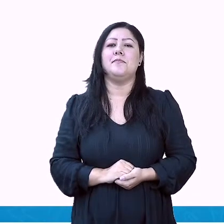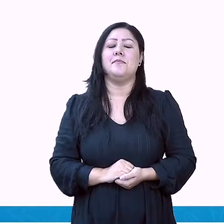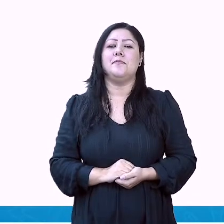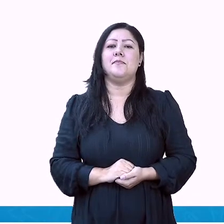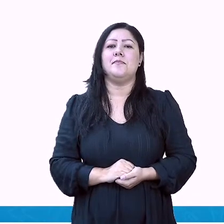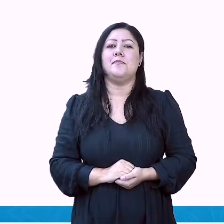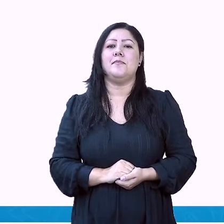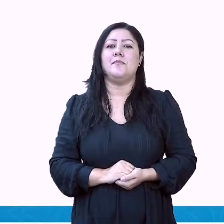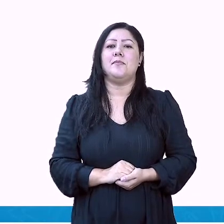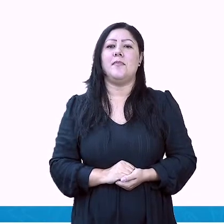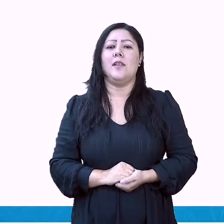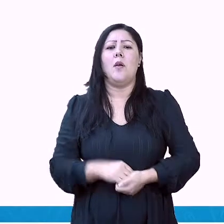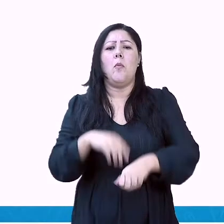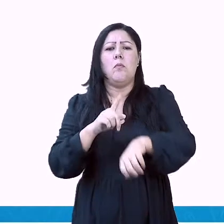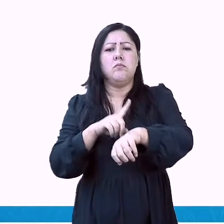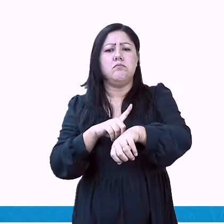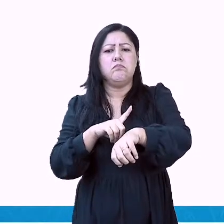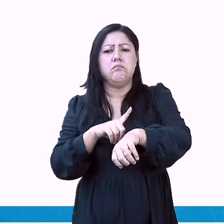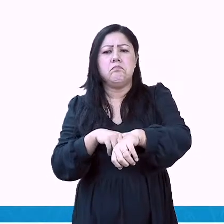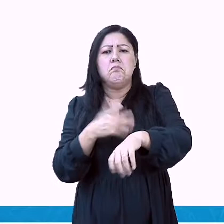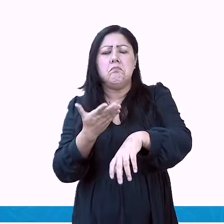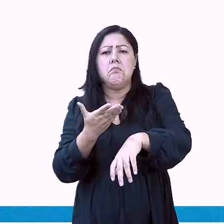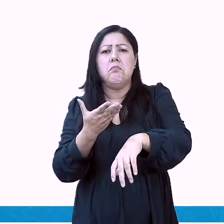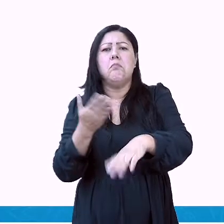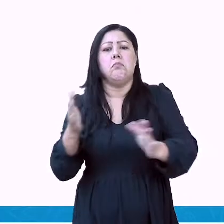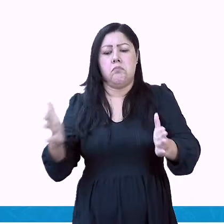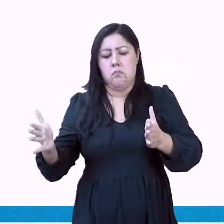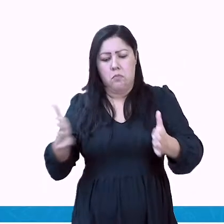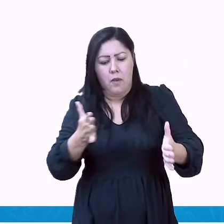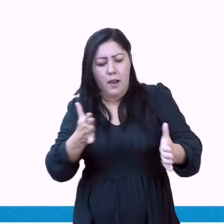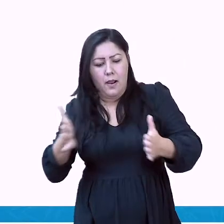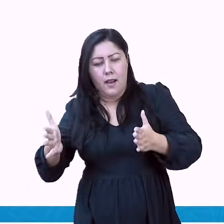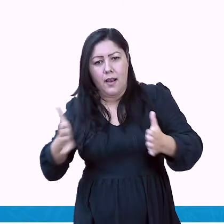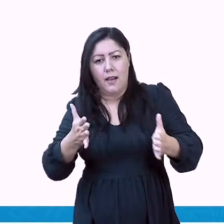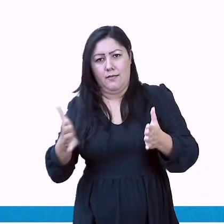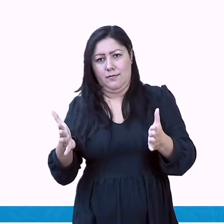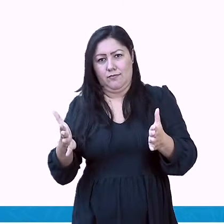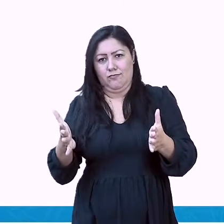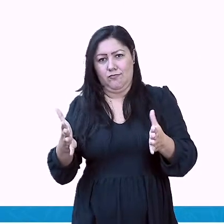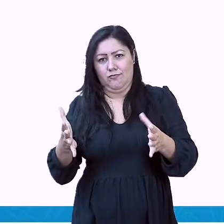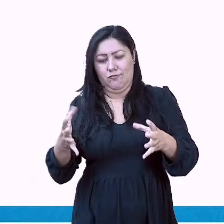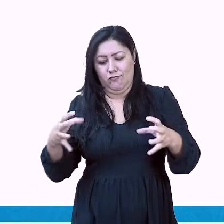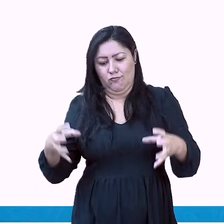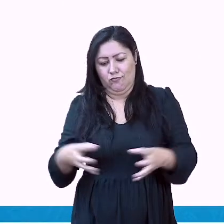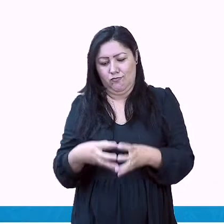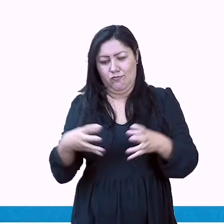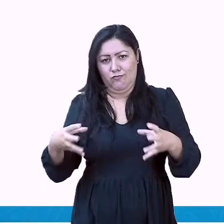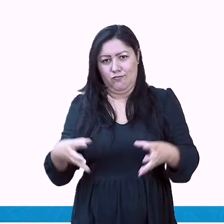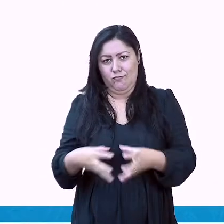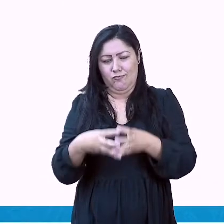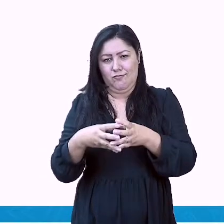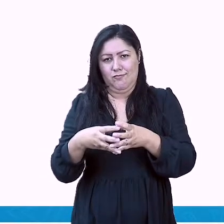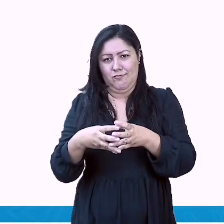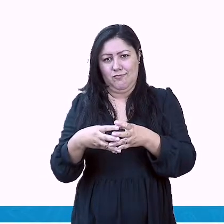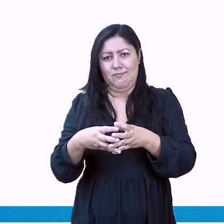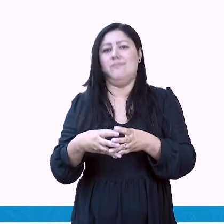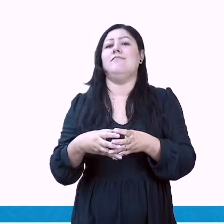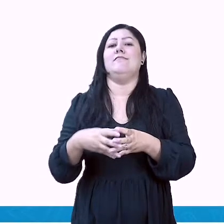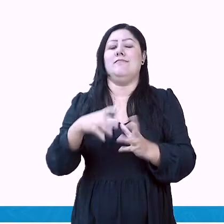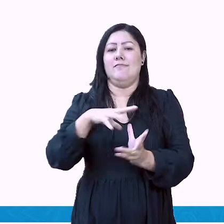de formação da Terra, utilizamos uma escala que se refere